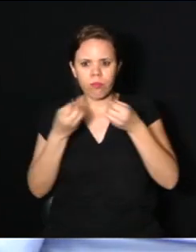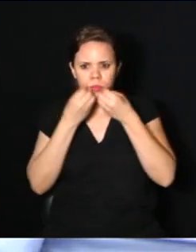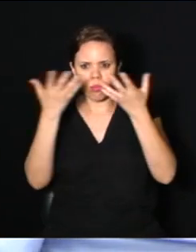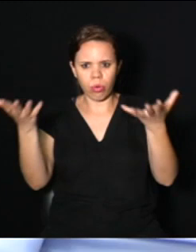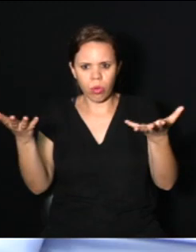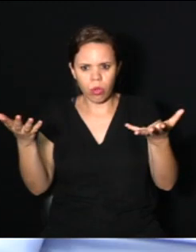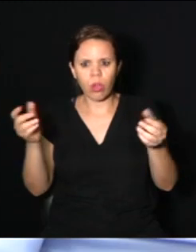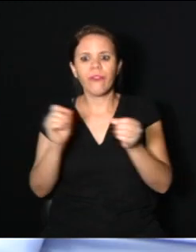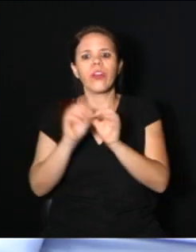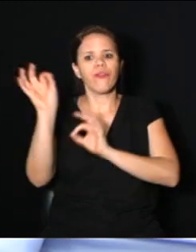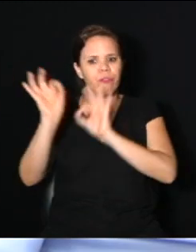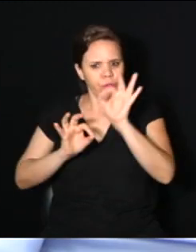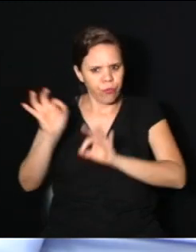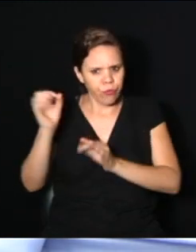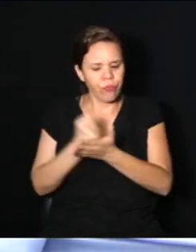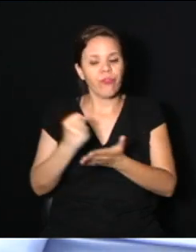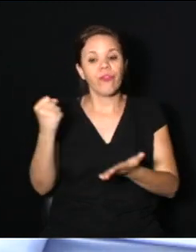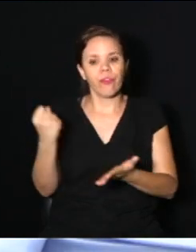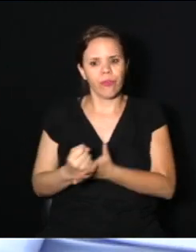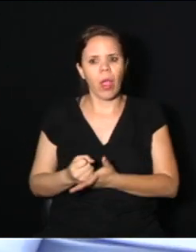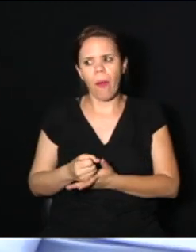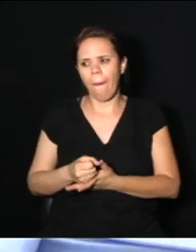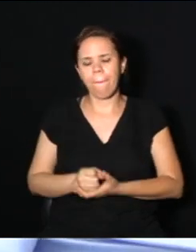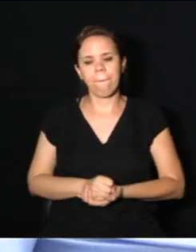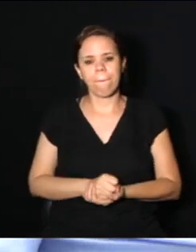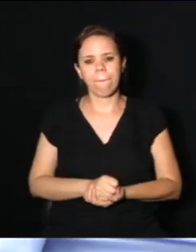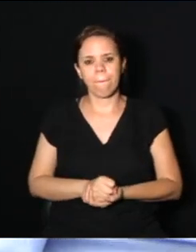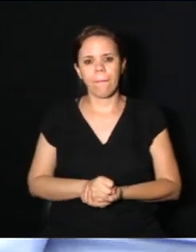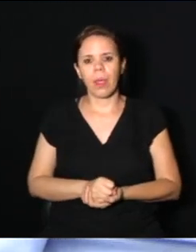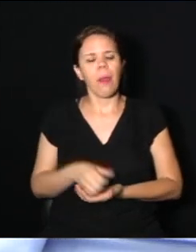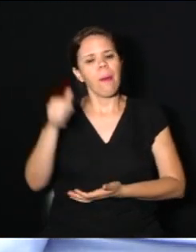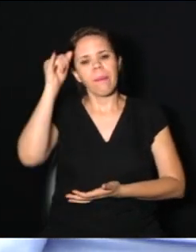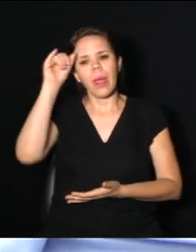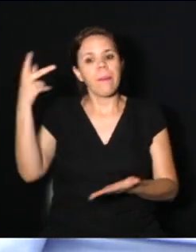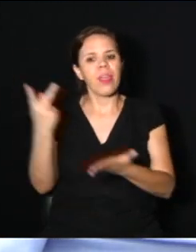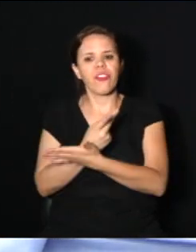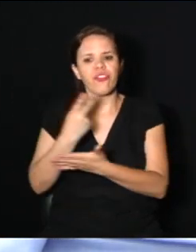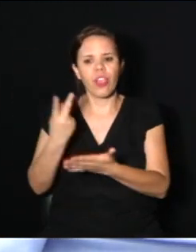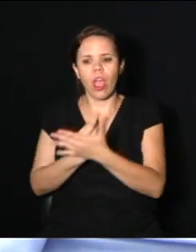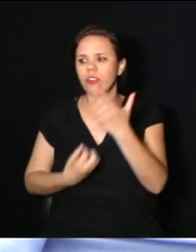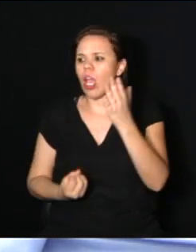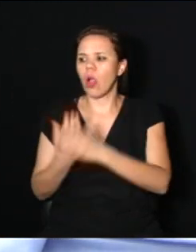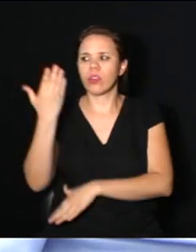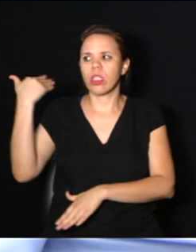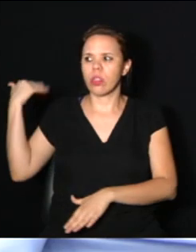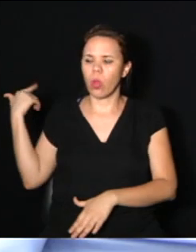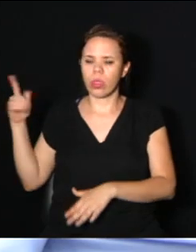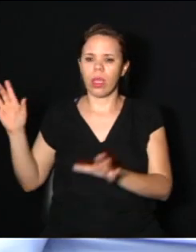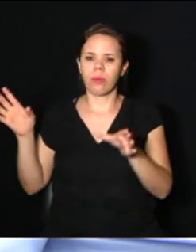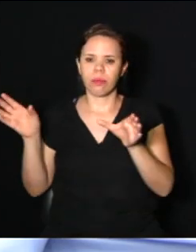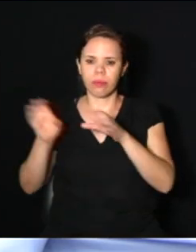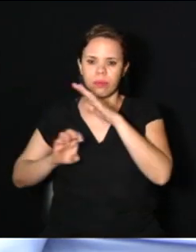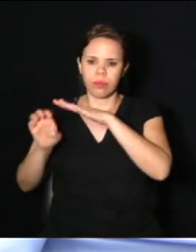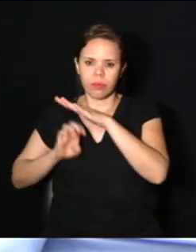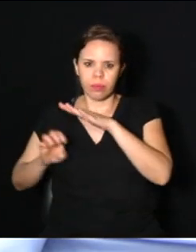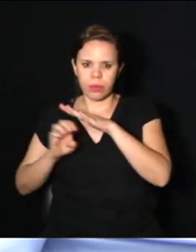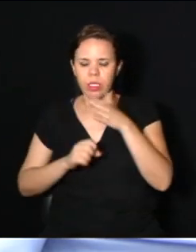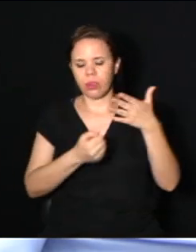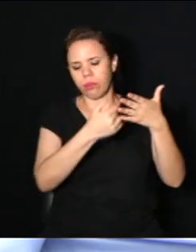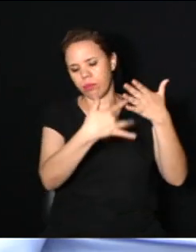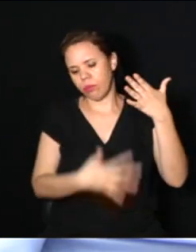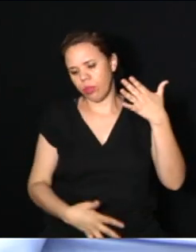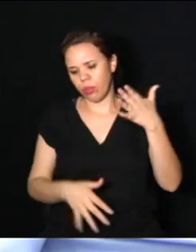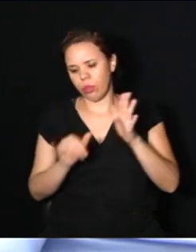seriam feitos ajustes no contrato para impedir que os erros que foram encontrados nesse termo descritivo